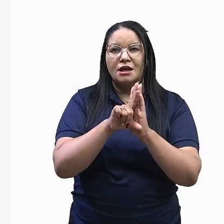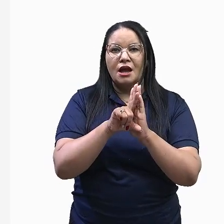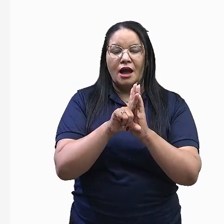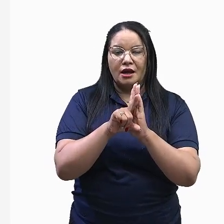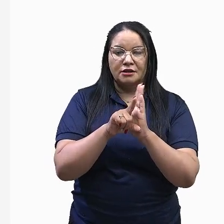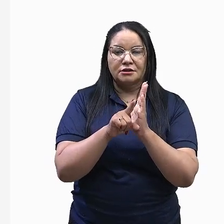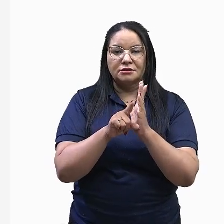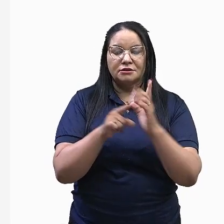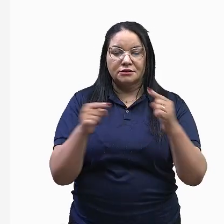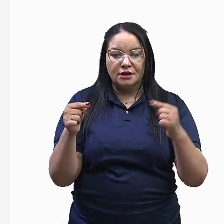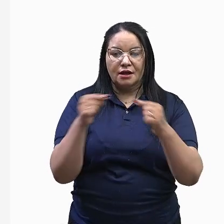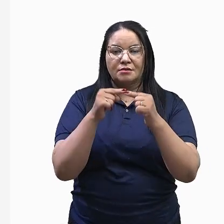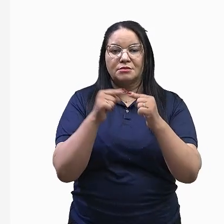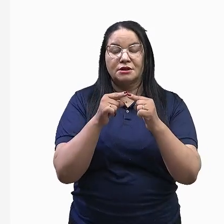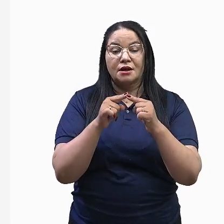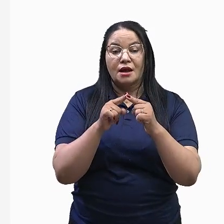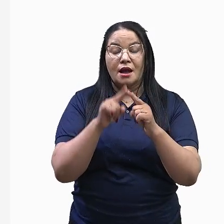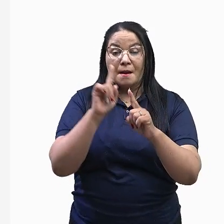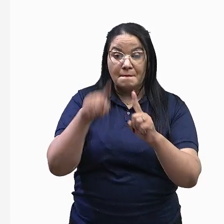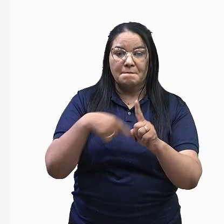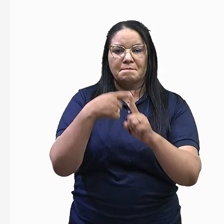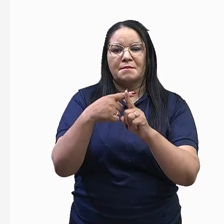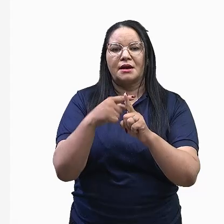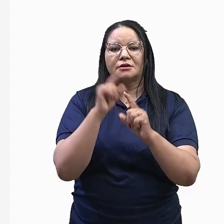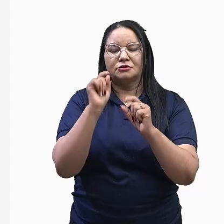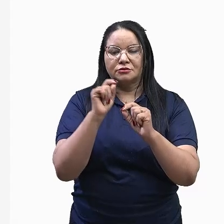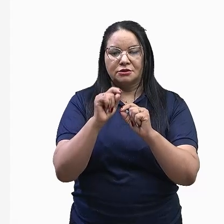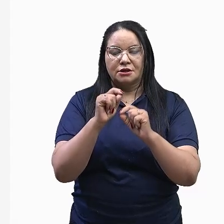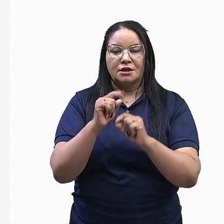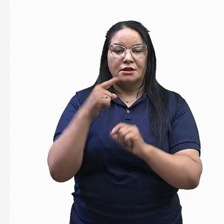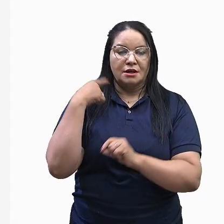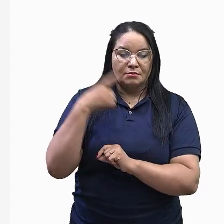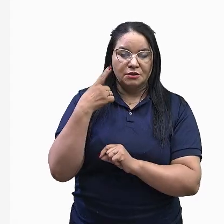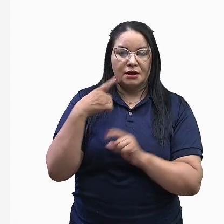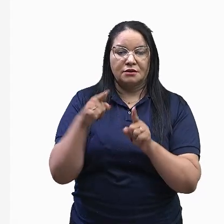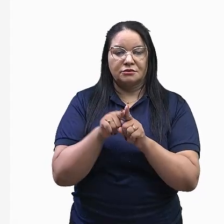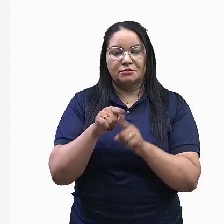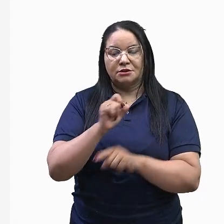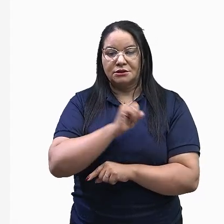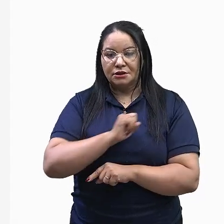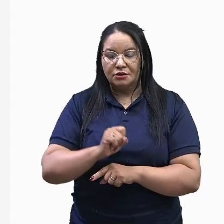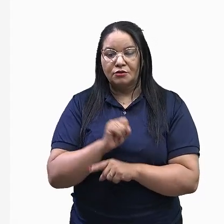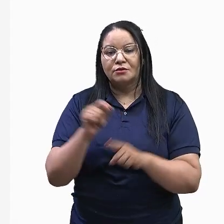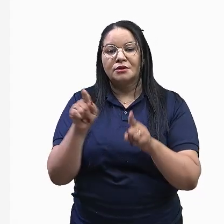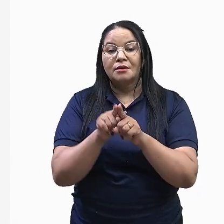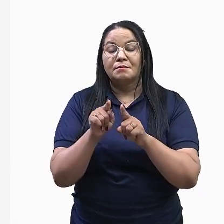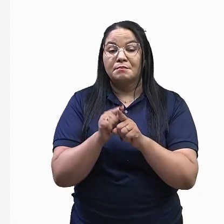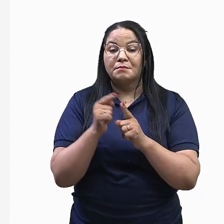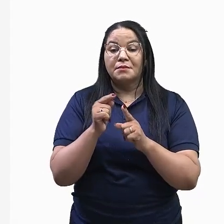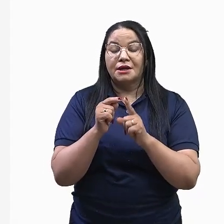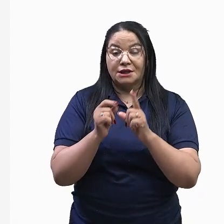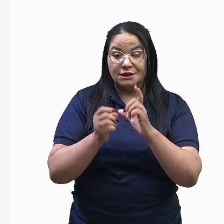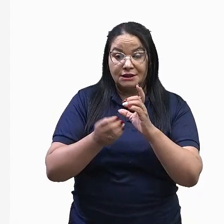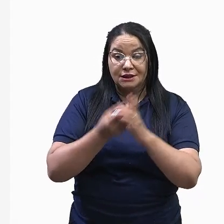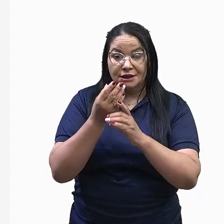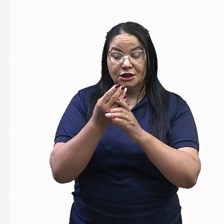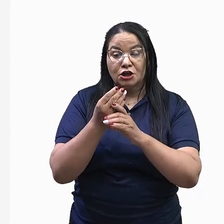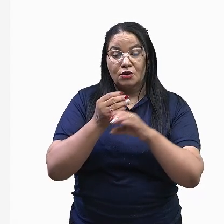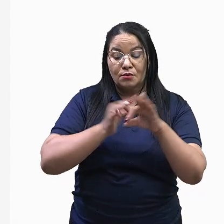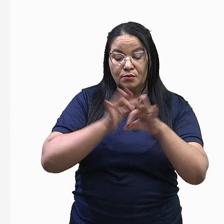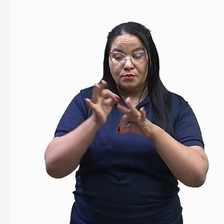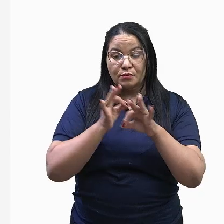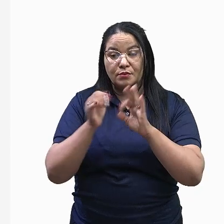determinado problema, os deputados, os senadores, eles criam leis que vão ser emendadas, né,